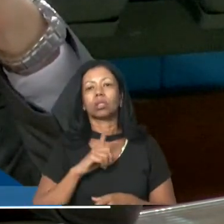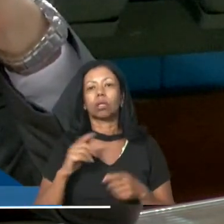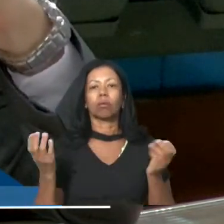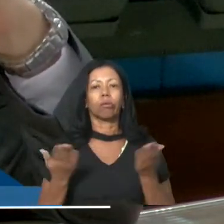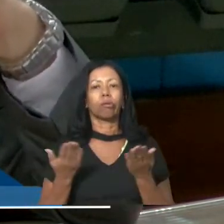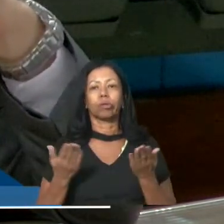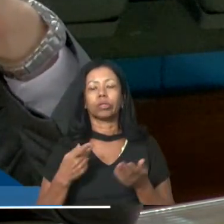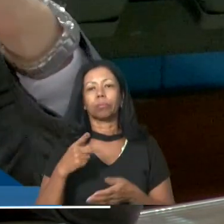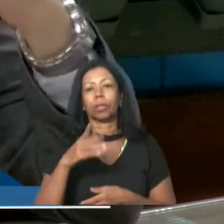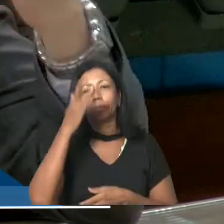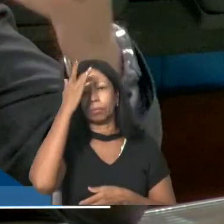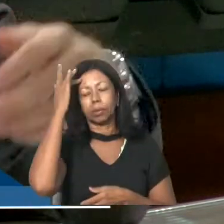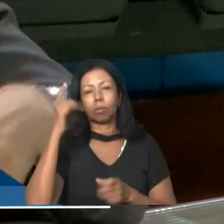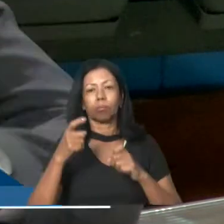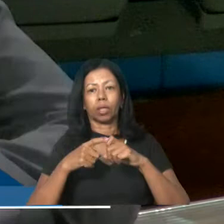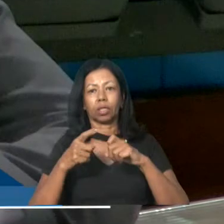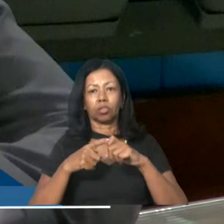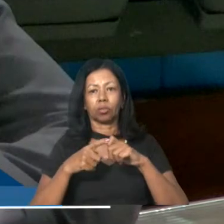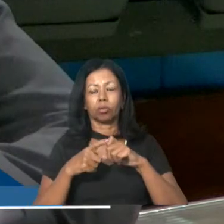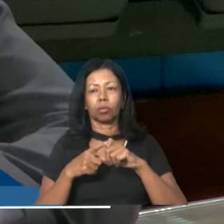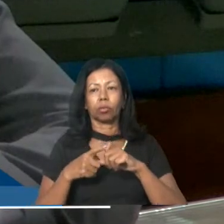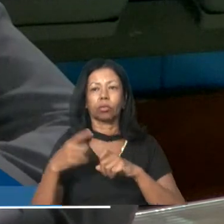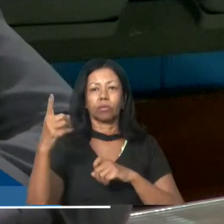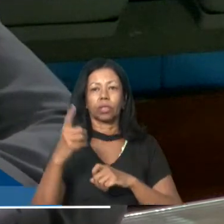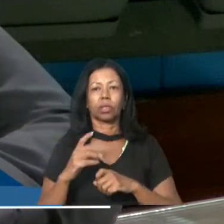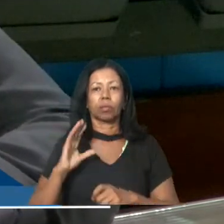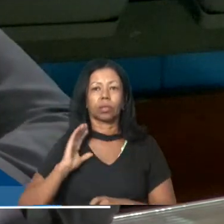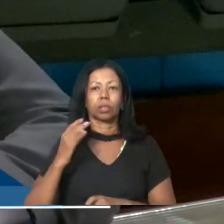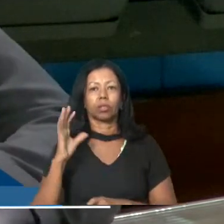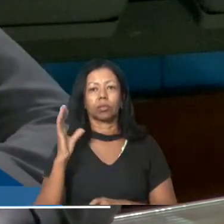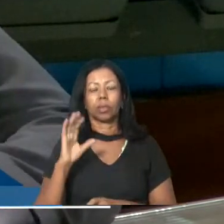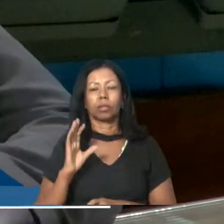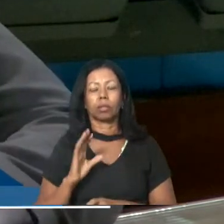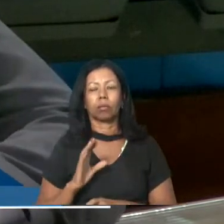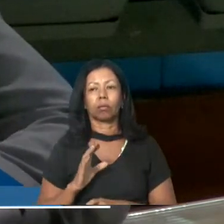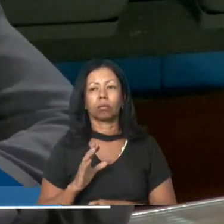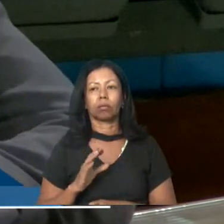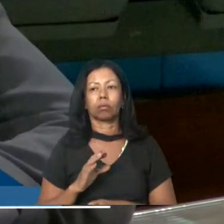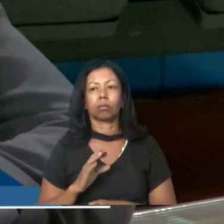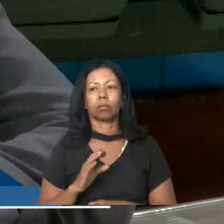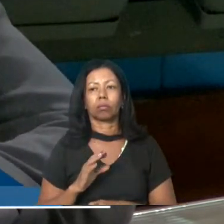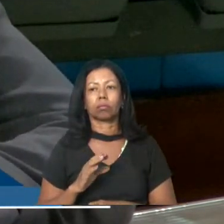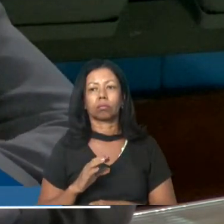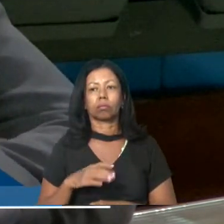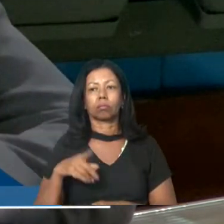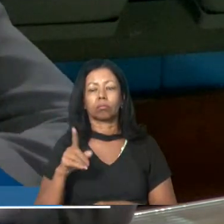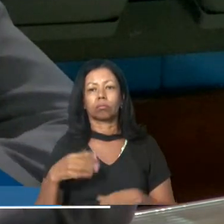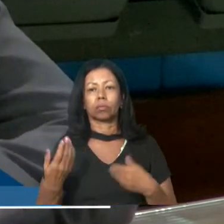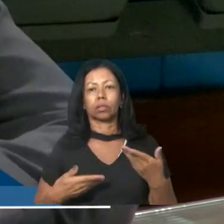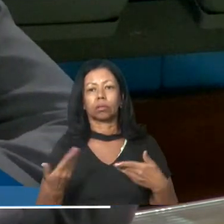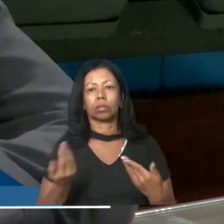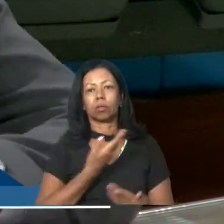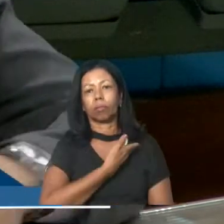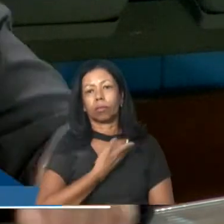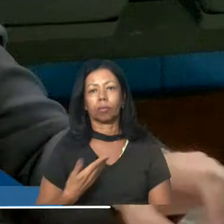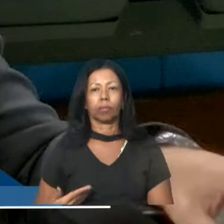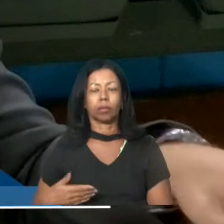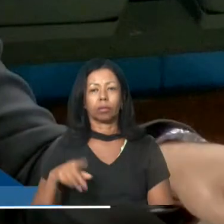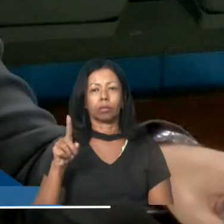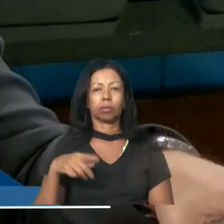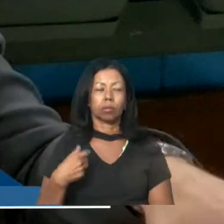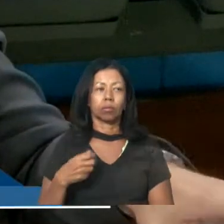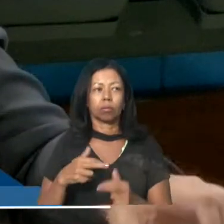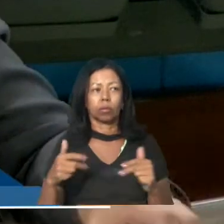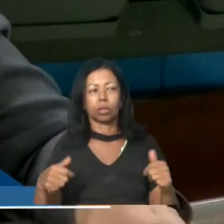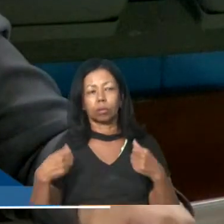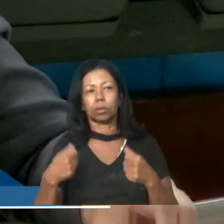hoje para alguém, um médico, né, vir aqui para a cidade de Cubatão e se trazer como servidor público. Então são questões que a gente precisa realmente